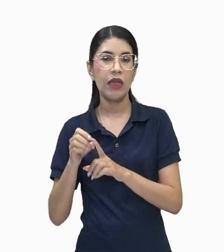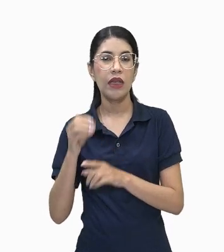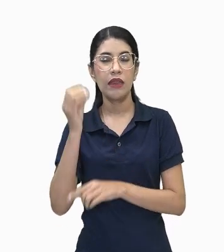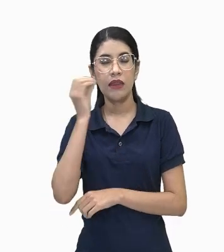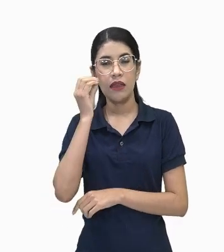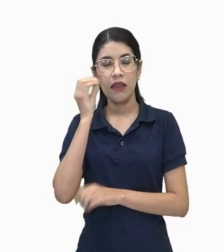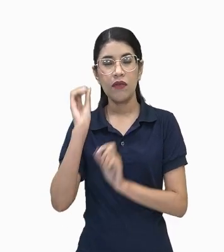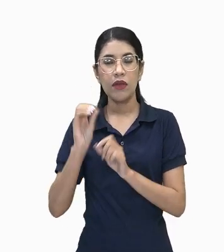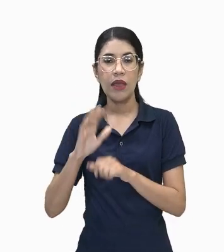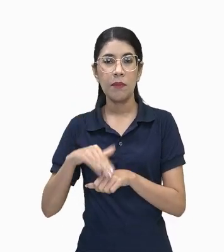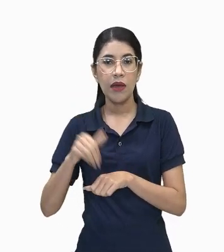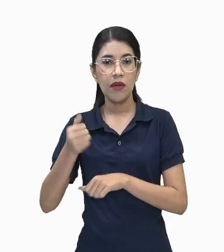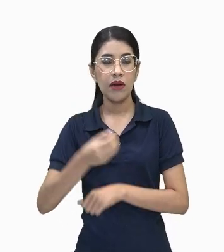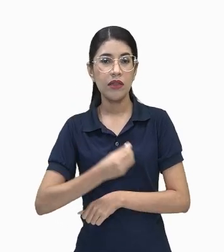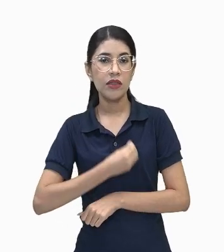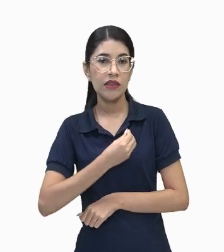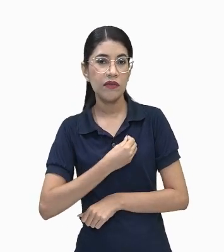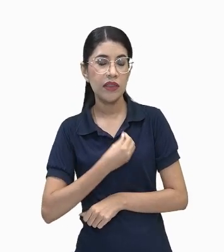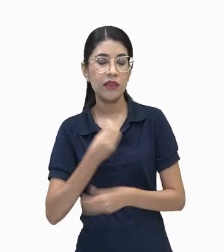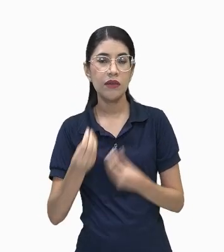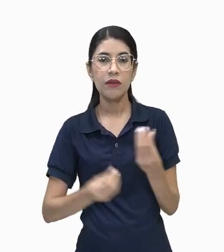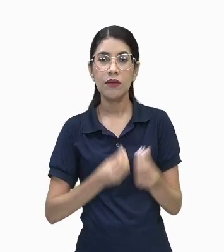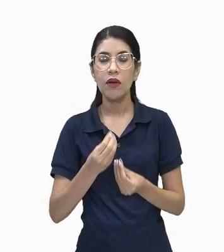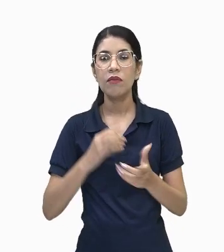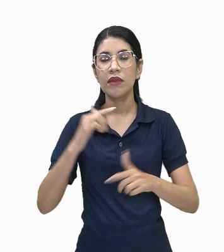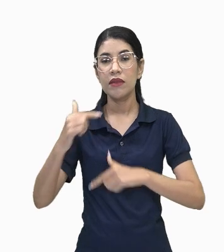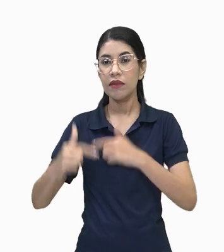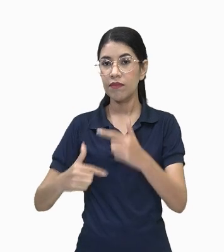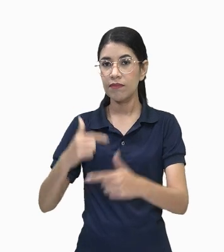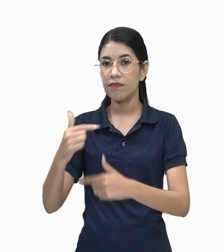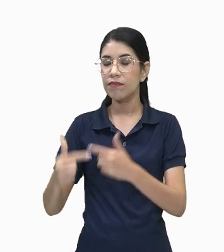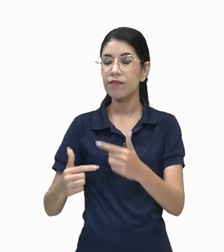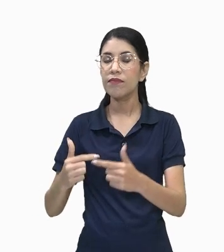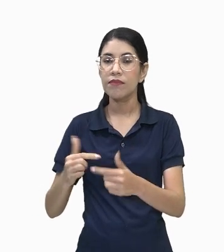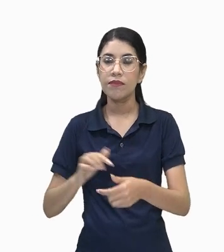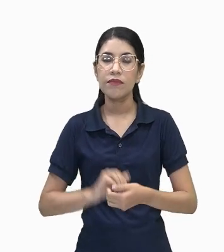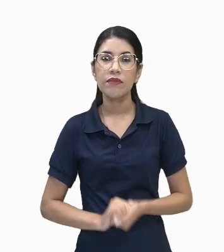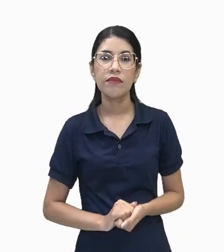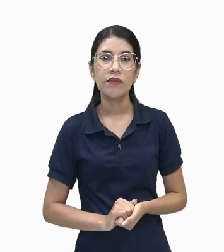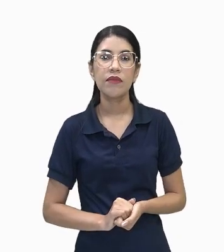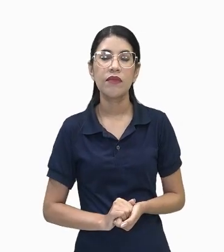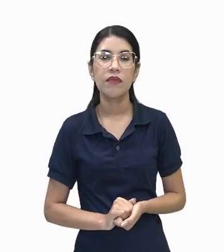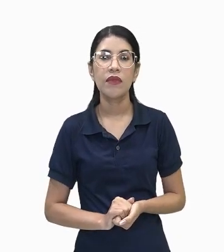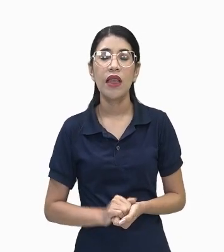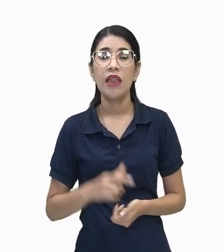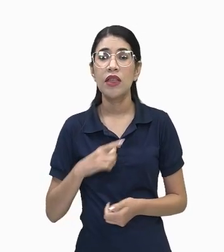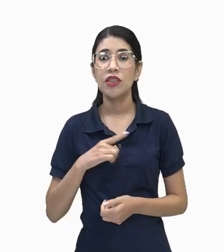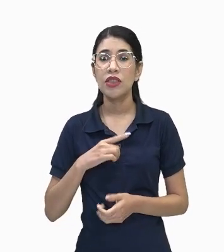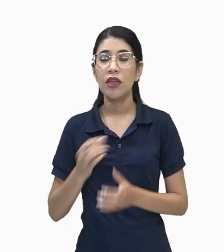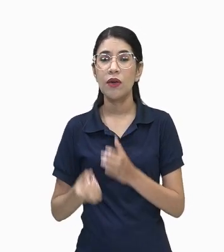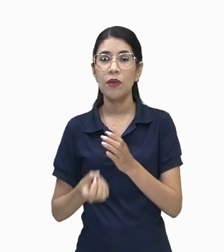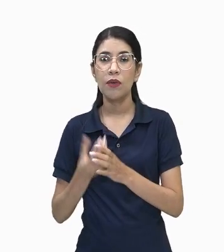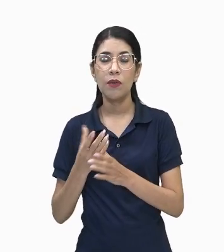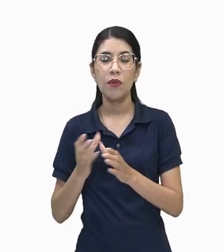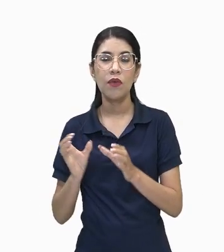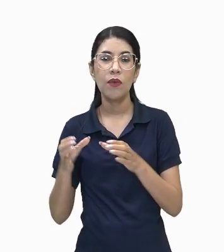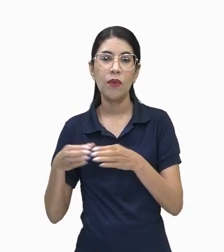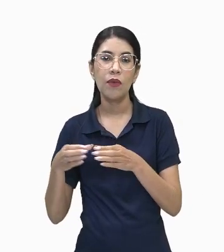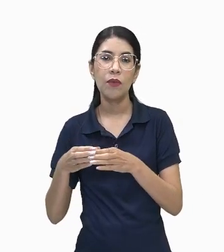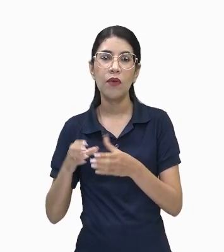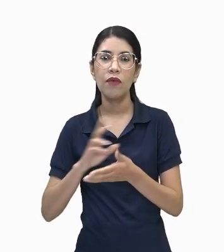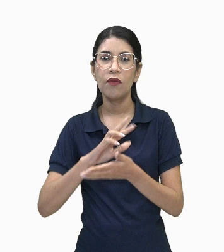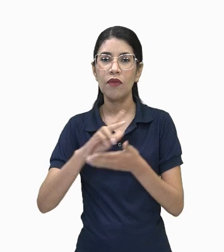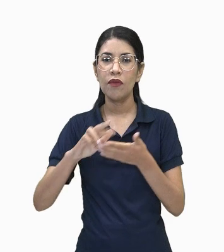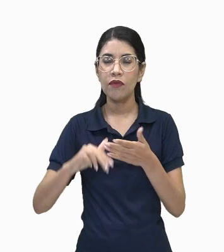melhores condições de vida por meio do trabalho. Ela era formada por comerciantes, ferreiros,